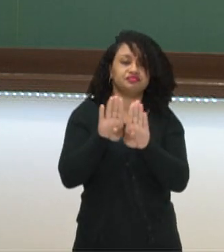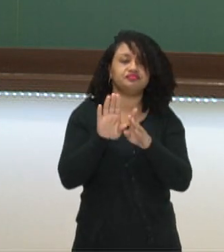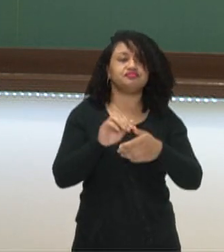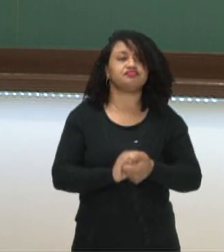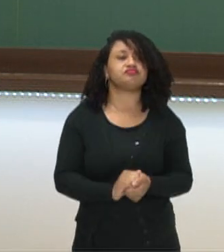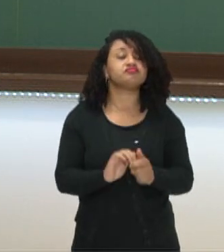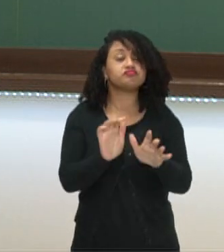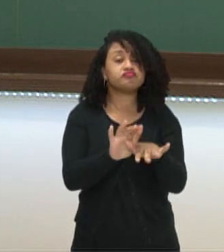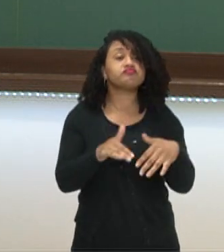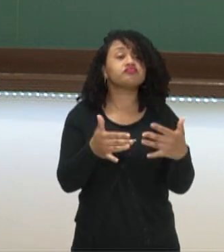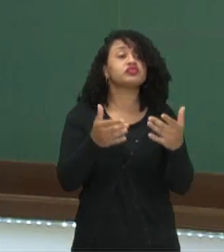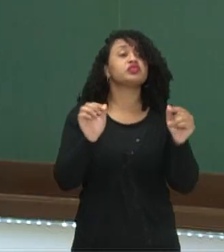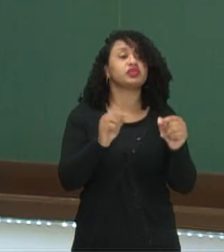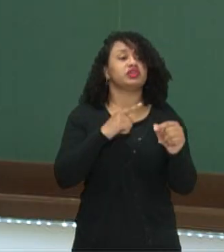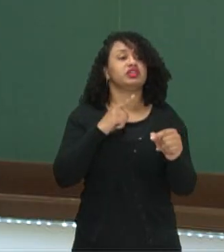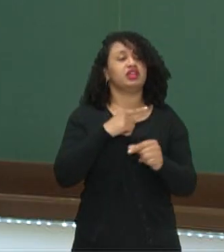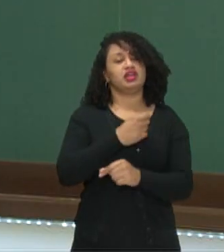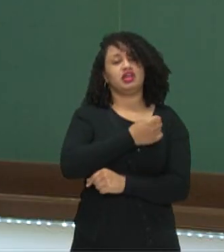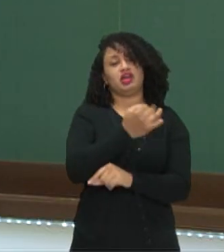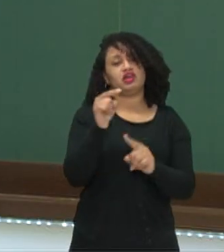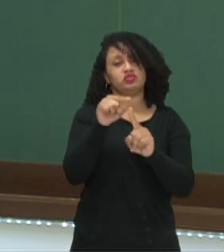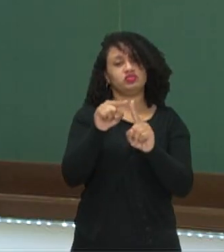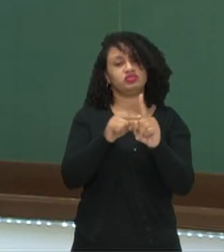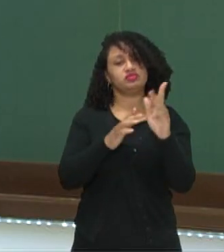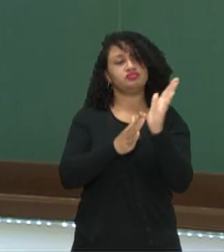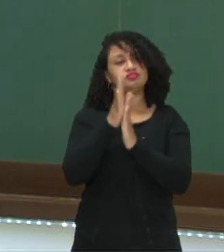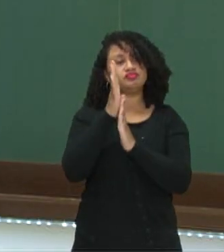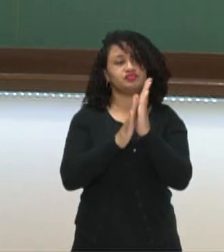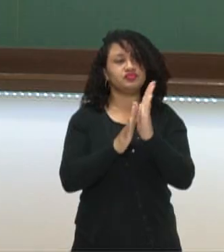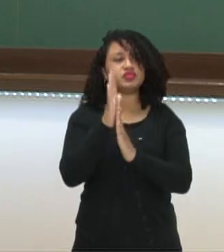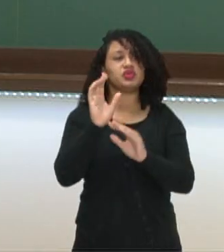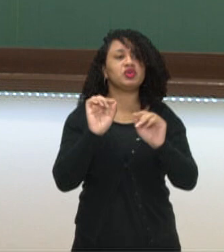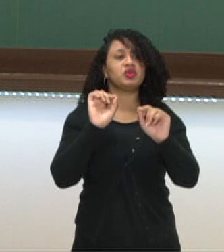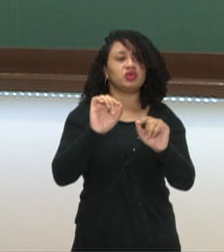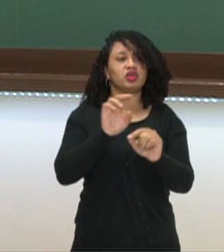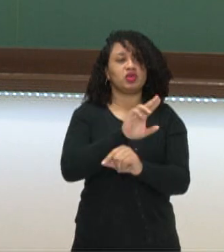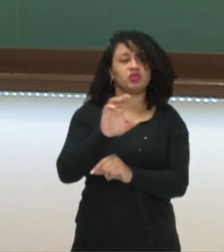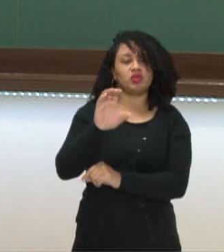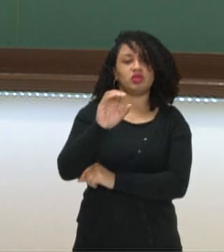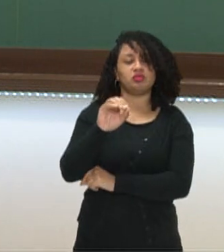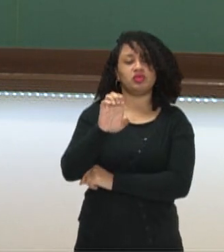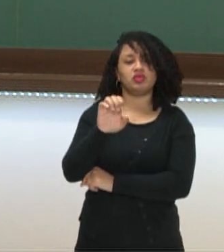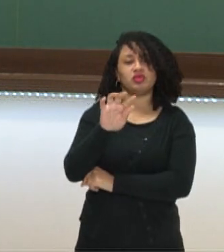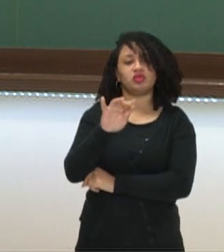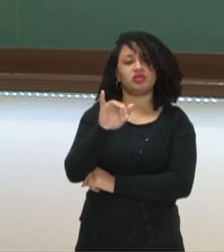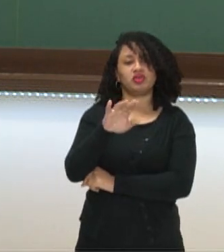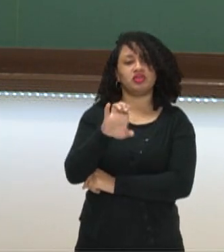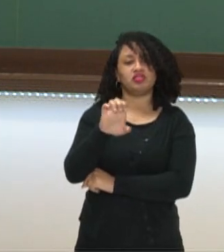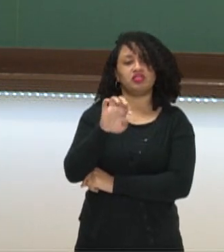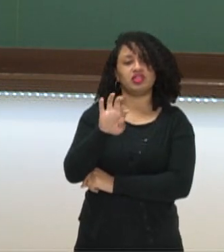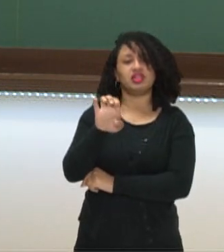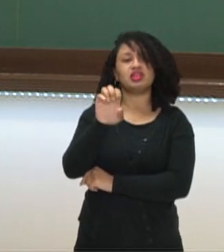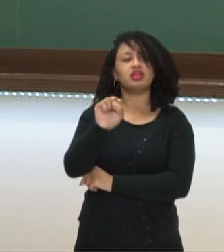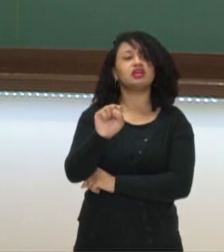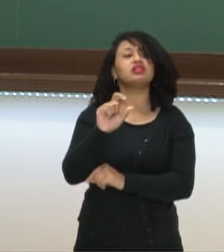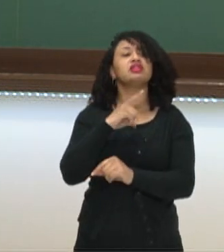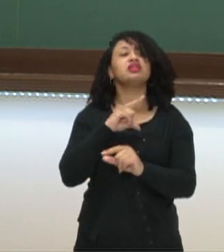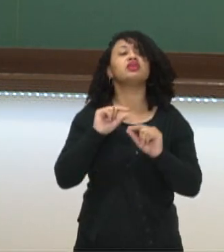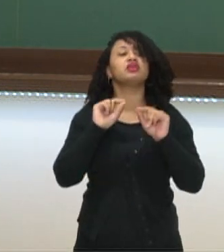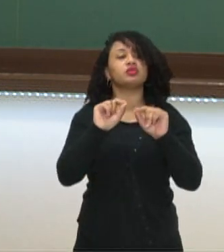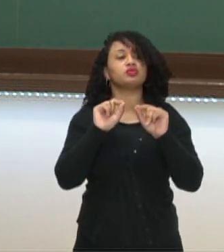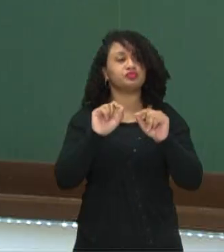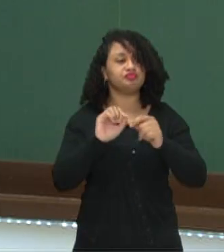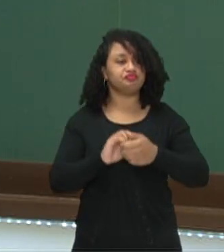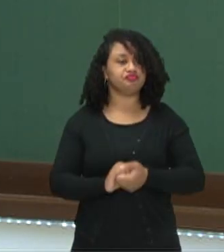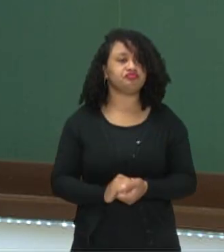bem, nós temos alguns tipos de atrito aqui, chamado coeficientes de atrito. A gente vai falar um pouquinho sobre ele. O que a gente tem aqui